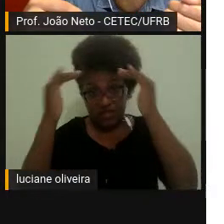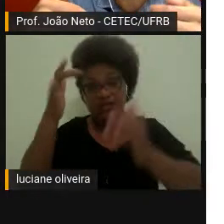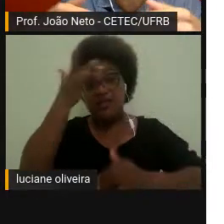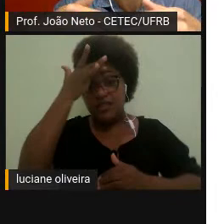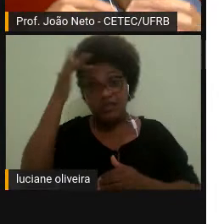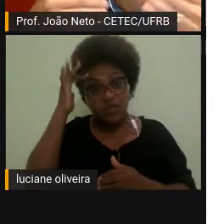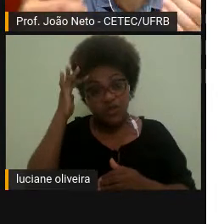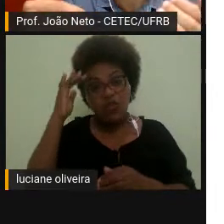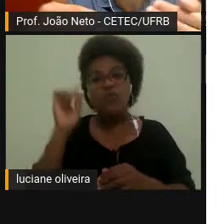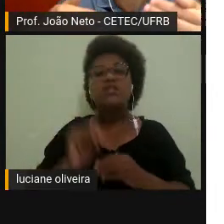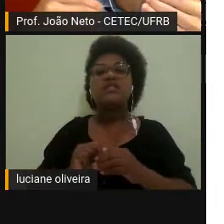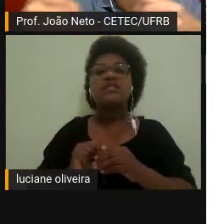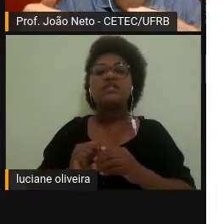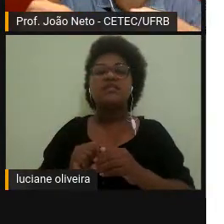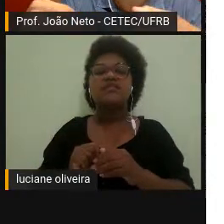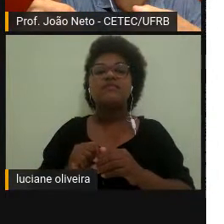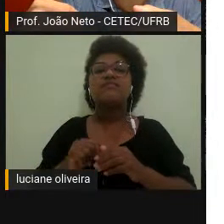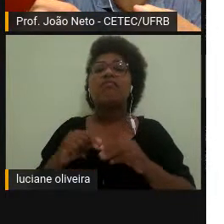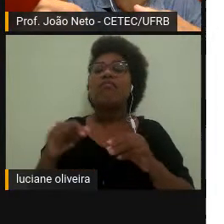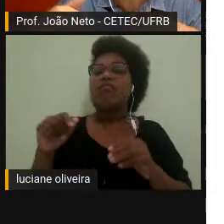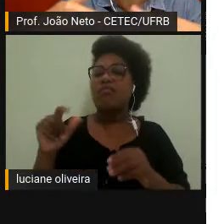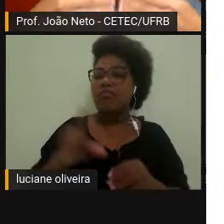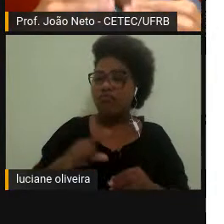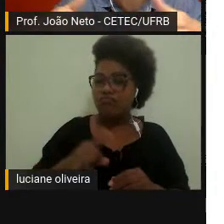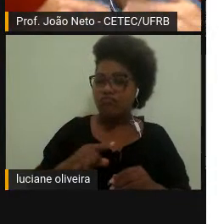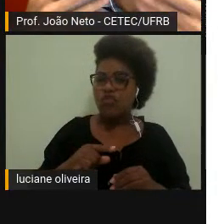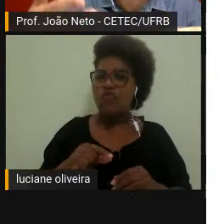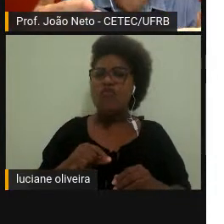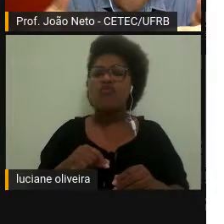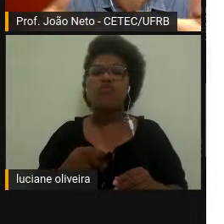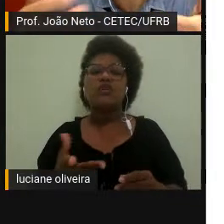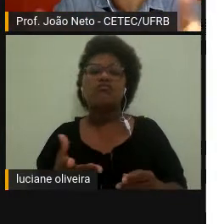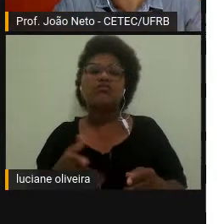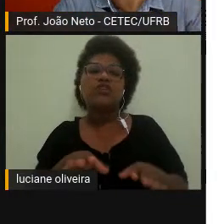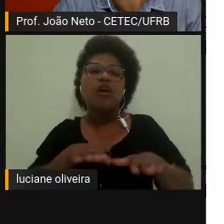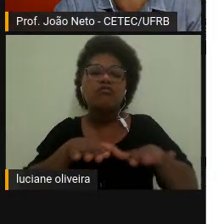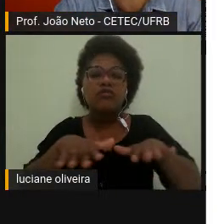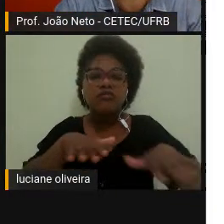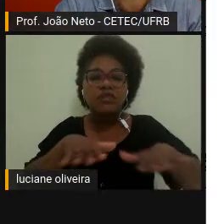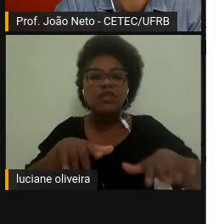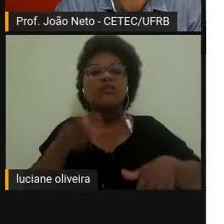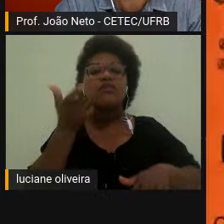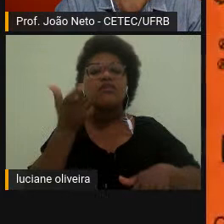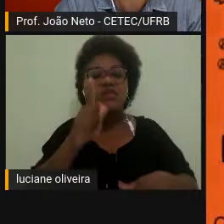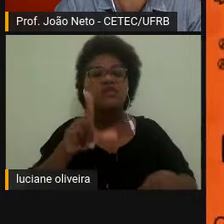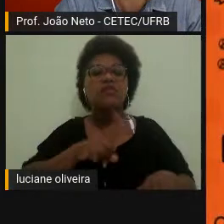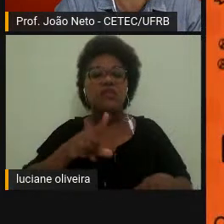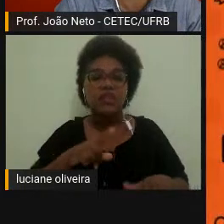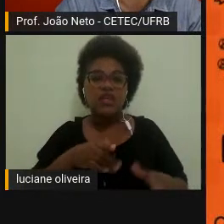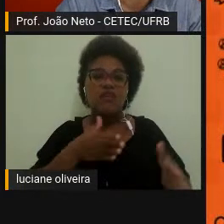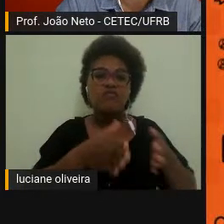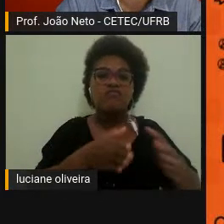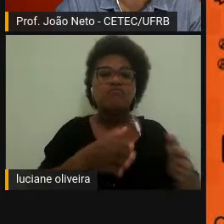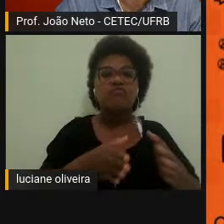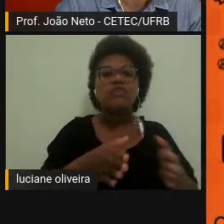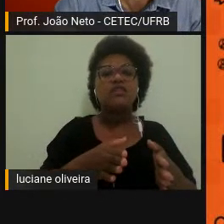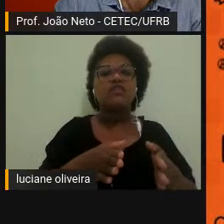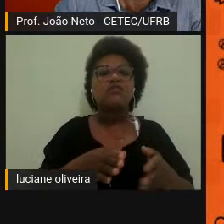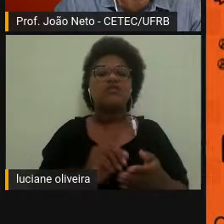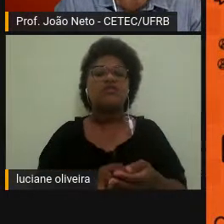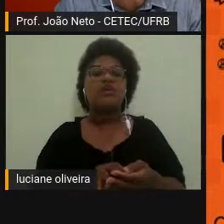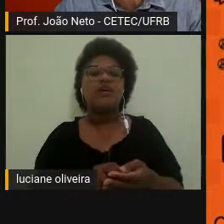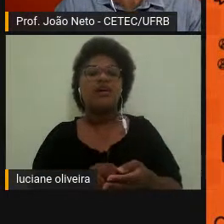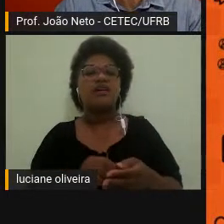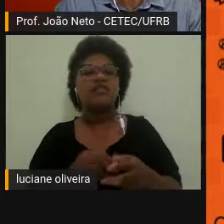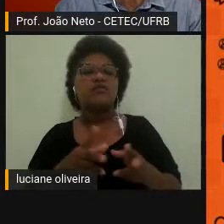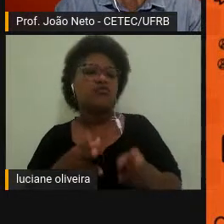personalizando a conforme a sua necessidade consiga ter acesso ao recurso E no caso aqui assistir uma partida de futebol